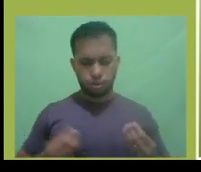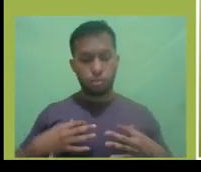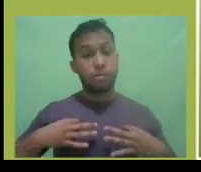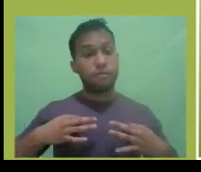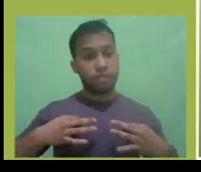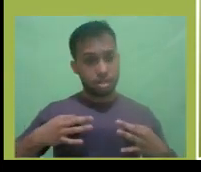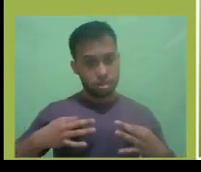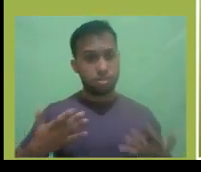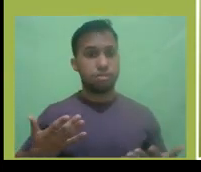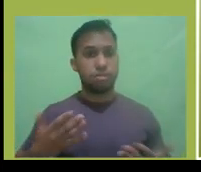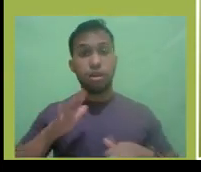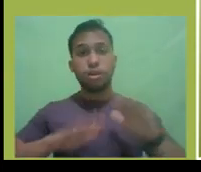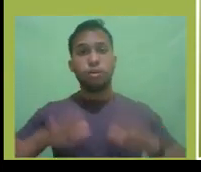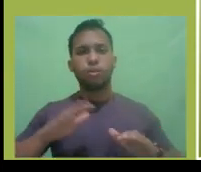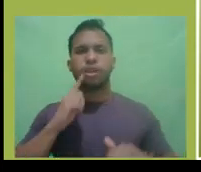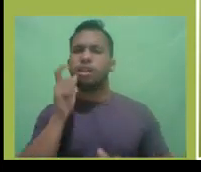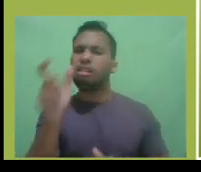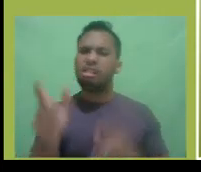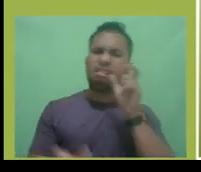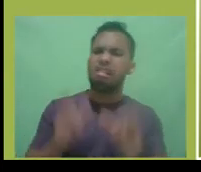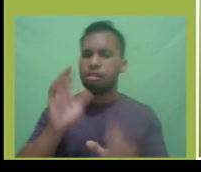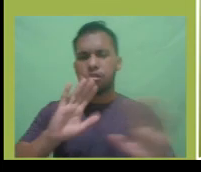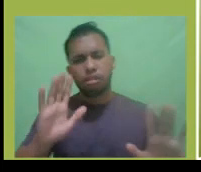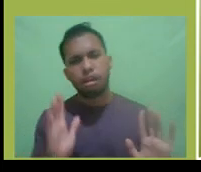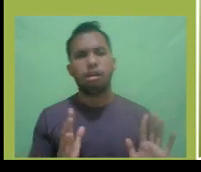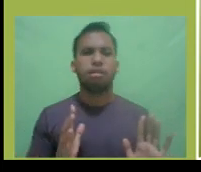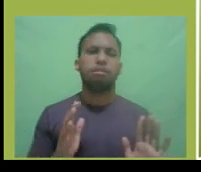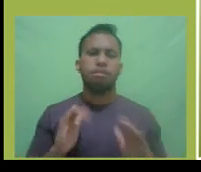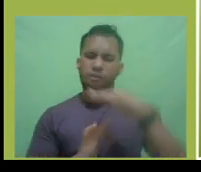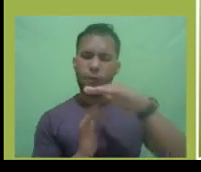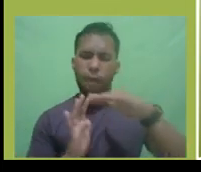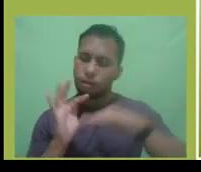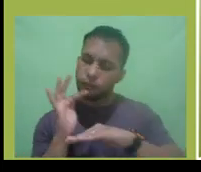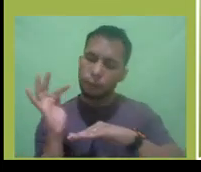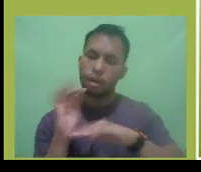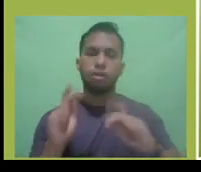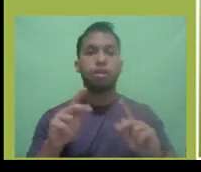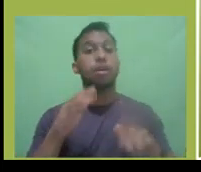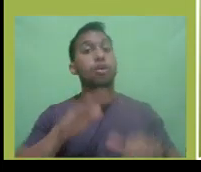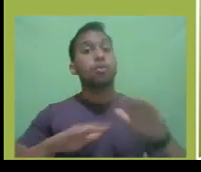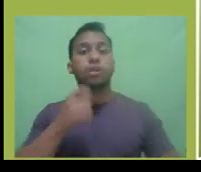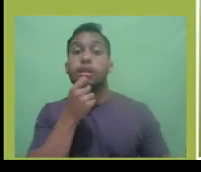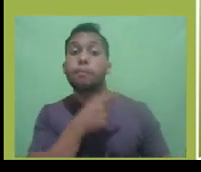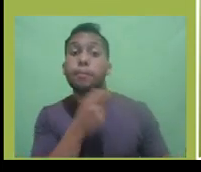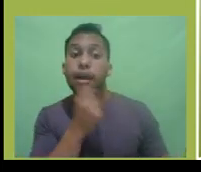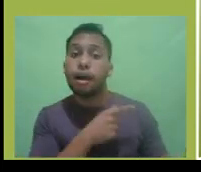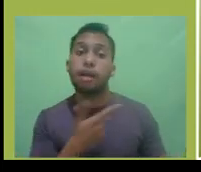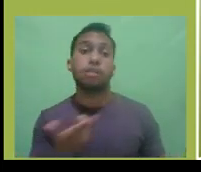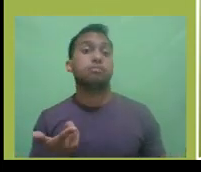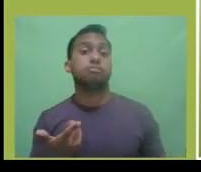cuidados com o senso de humor e cuidado com os vícios de linguagem. Recursos